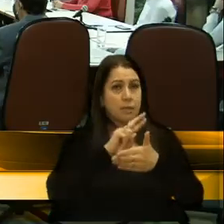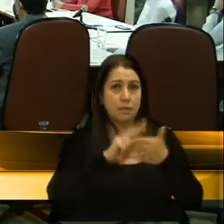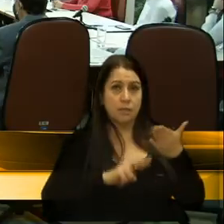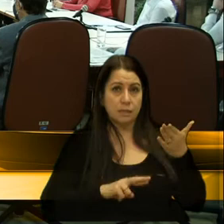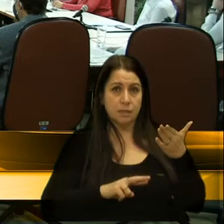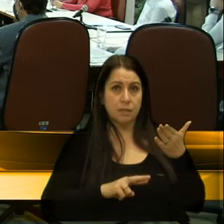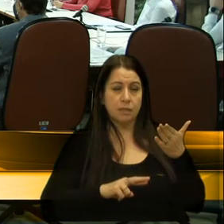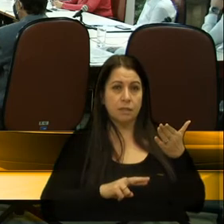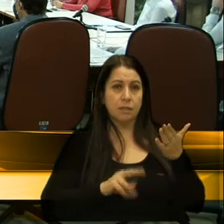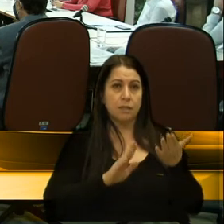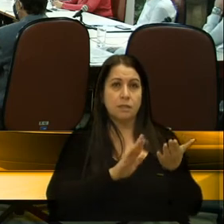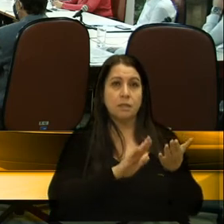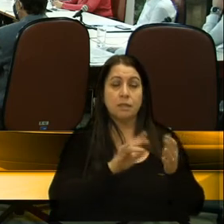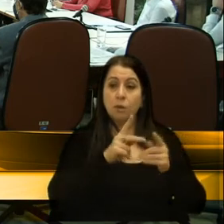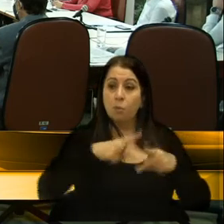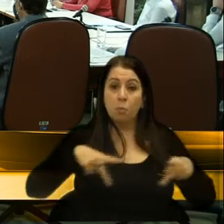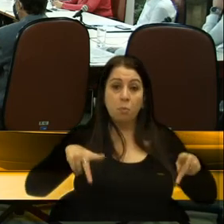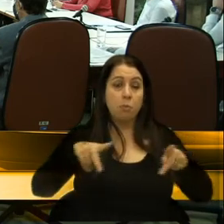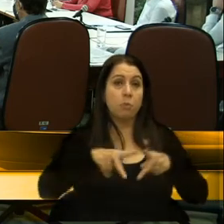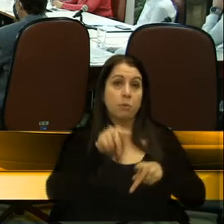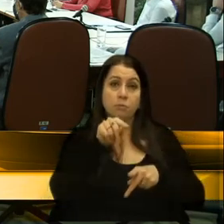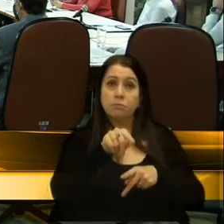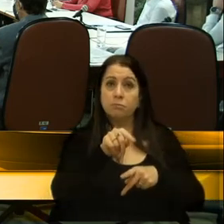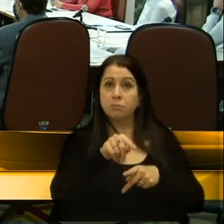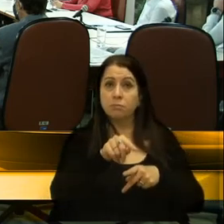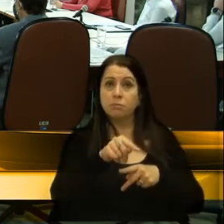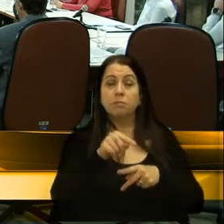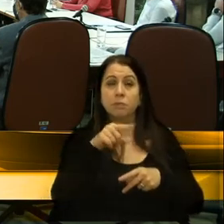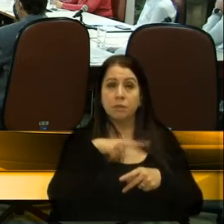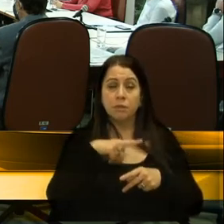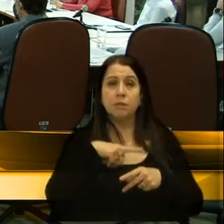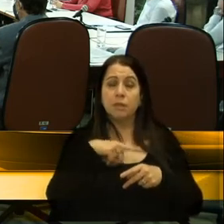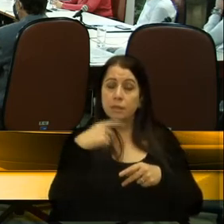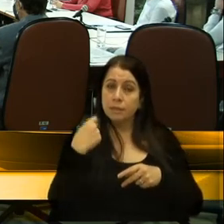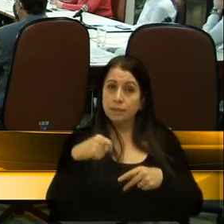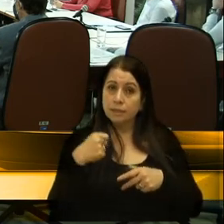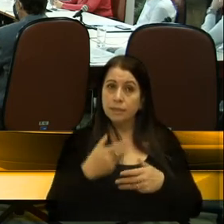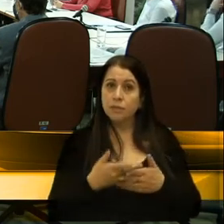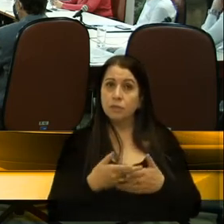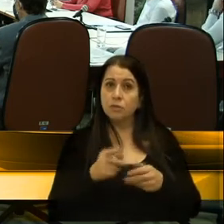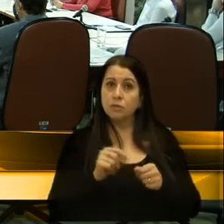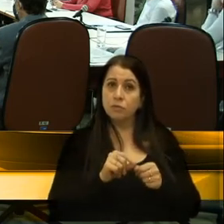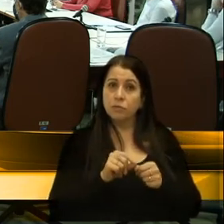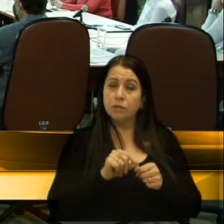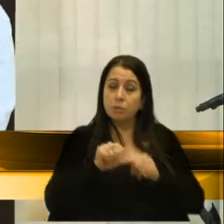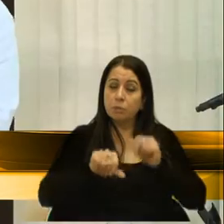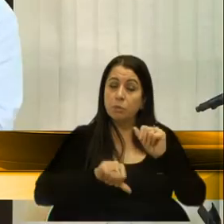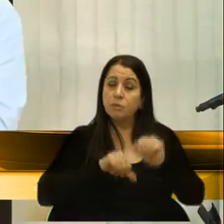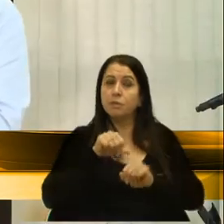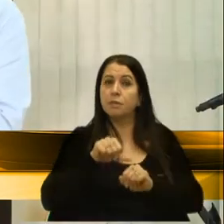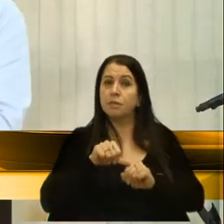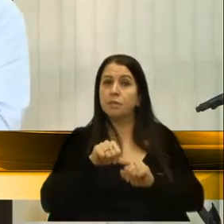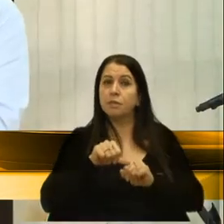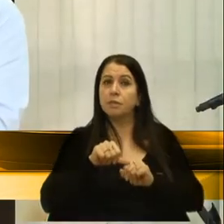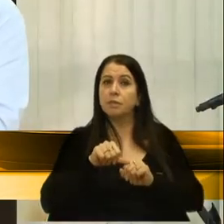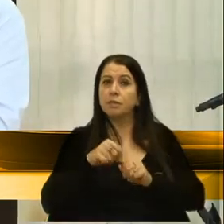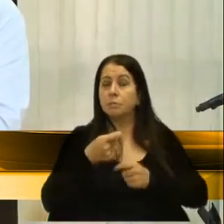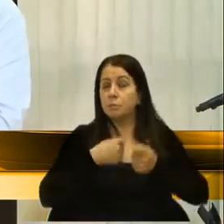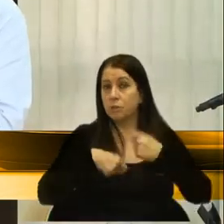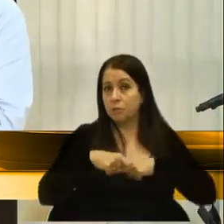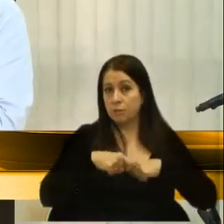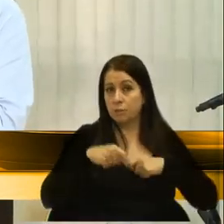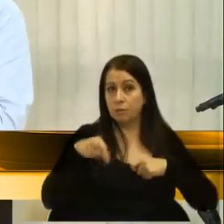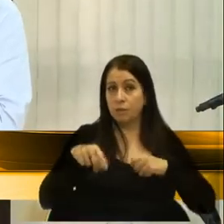são públicos, está aqui contido a necessidade de a gente fazer uma alteração na parte administrativa da